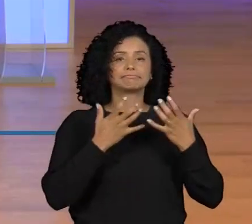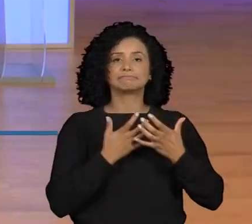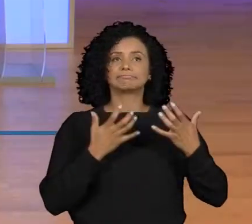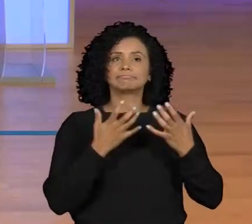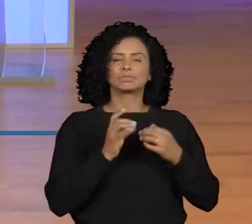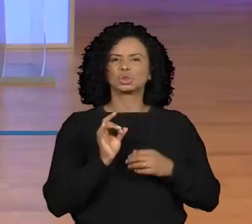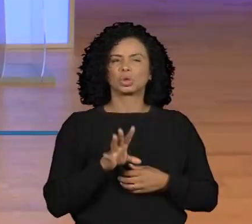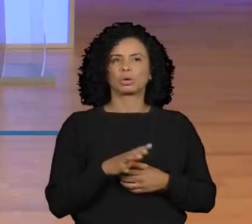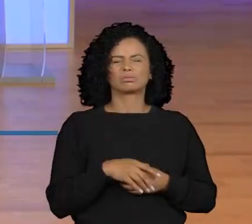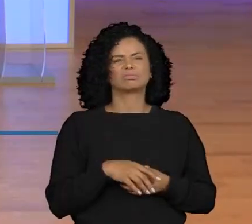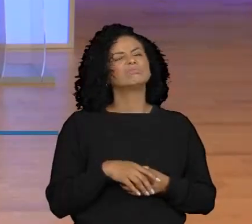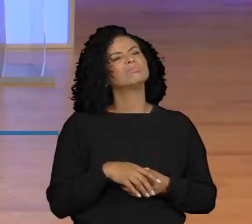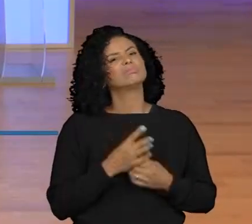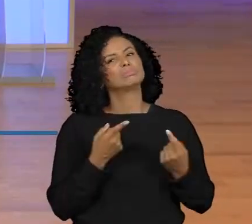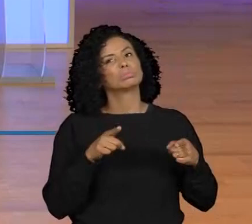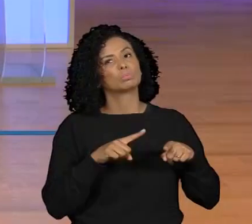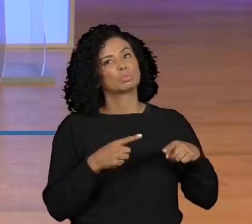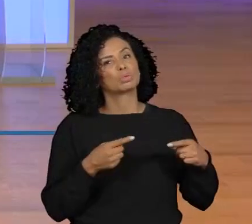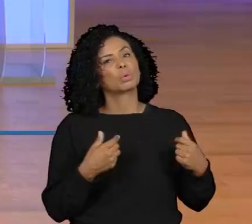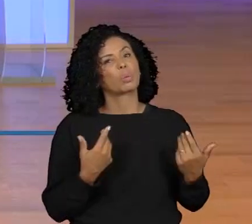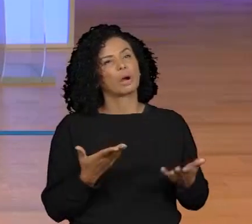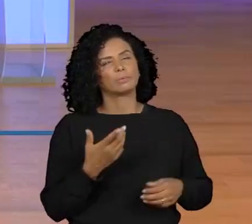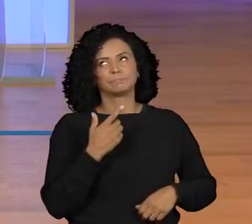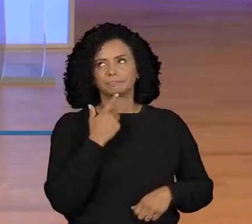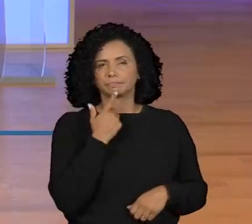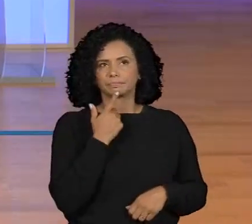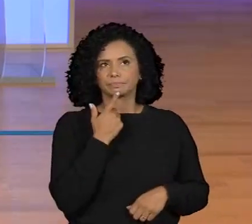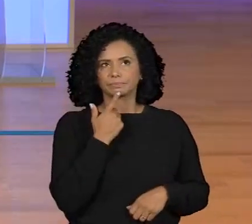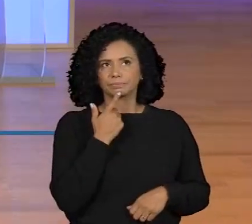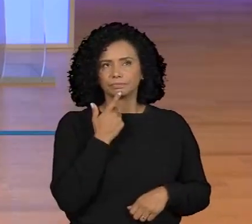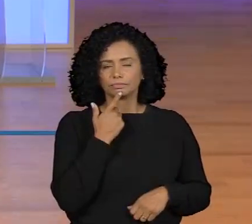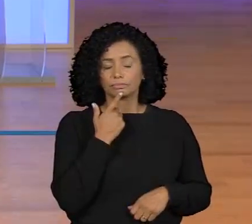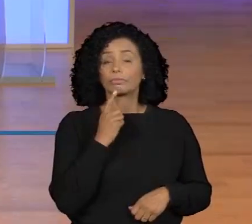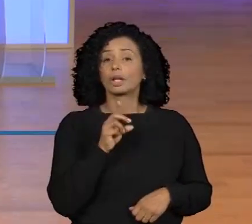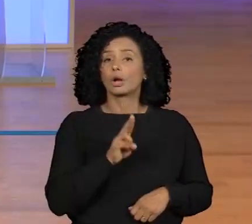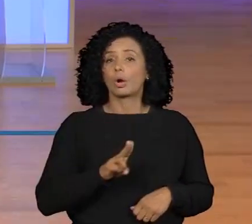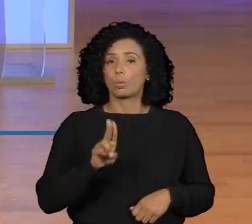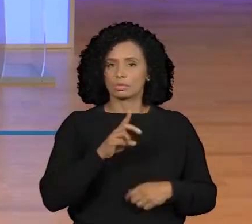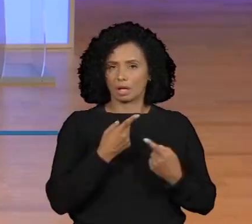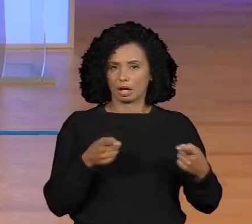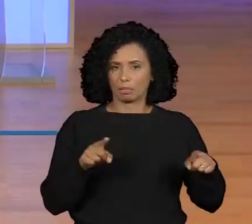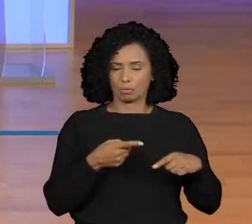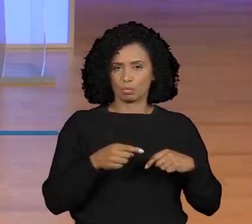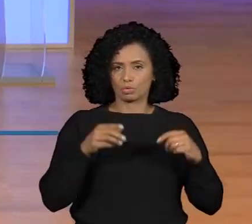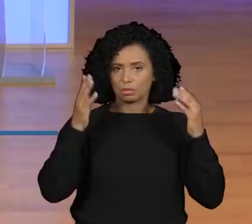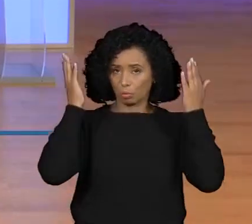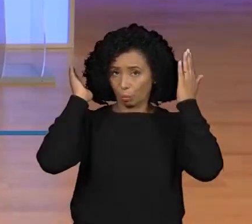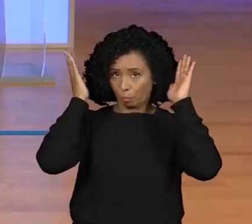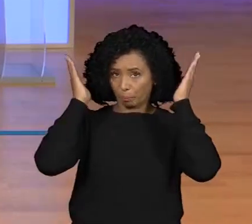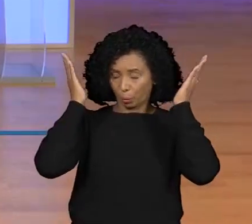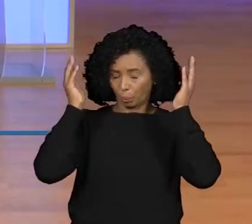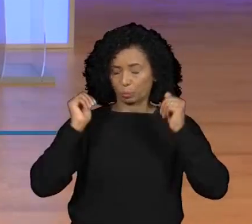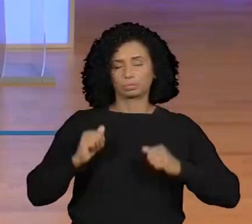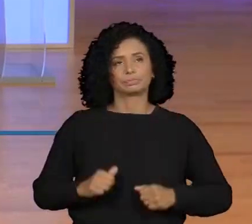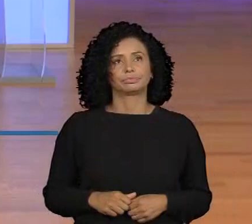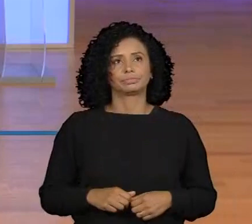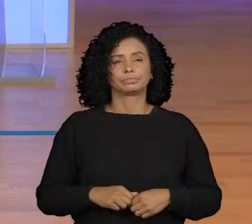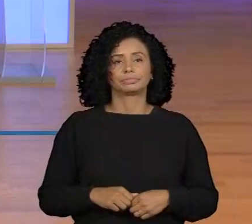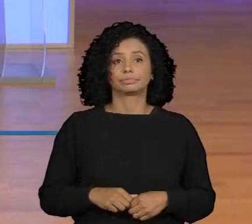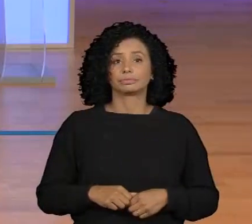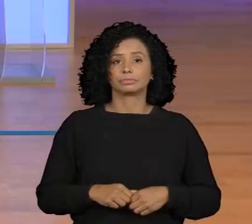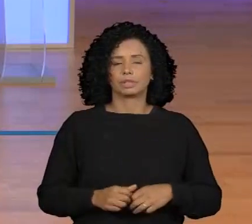é quem tantas né É difícil escolher eu vou cantar aquela música A gente vai usar hoje do jumento a tosse o jumento